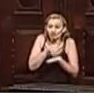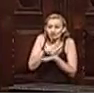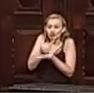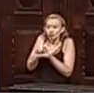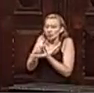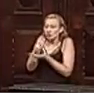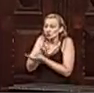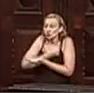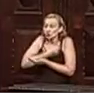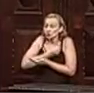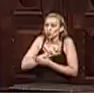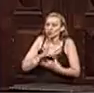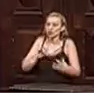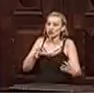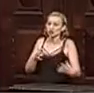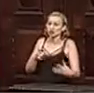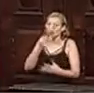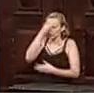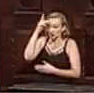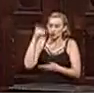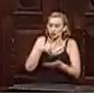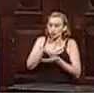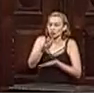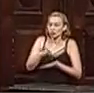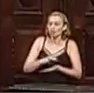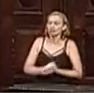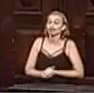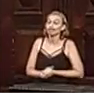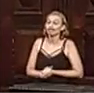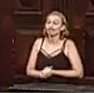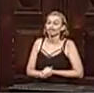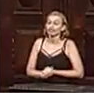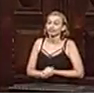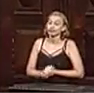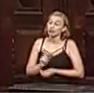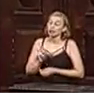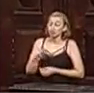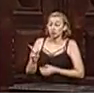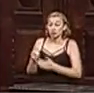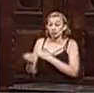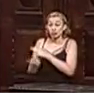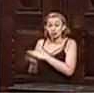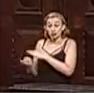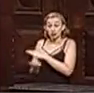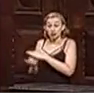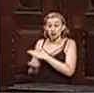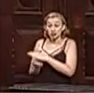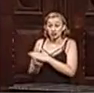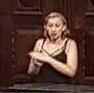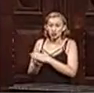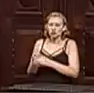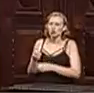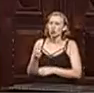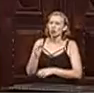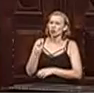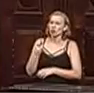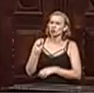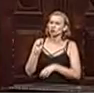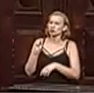massa, com a implantação que pretende fazer aquela empresa do turno de 8 horas,